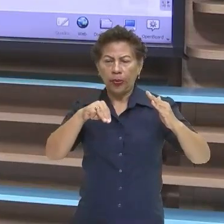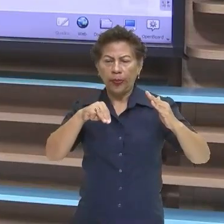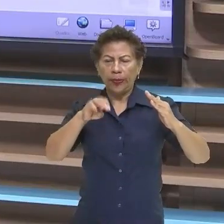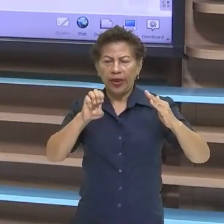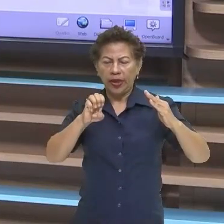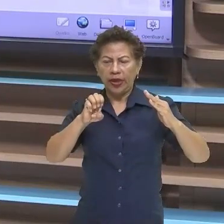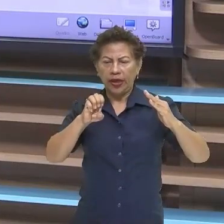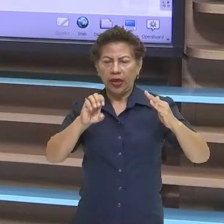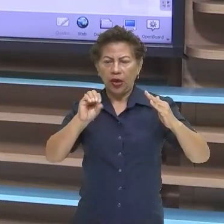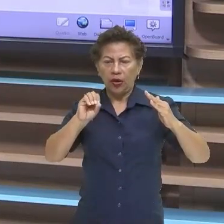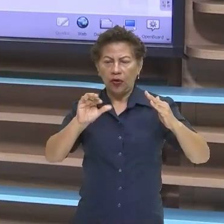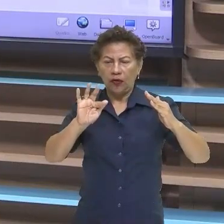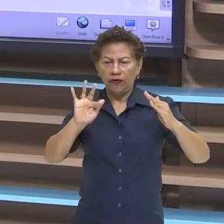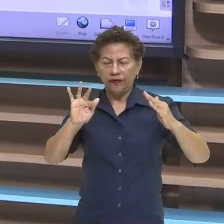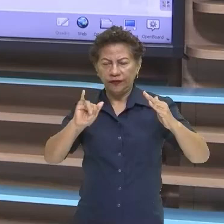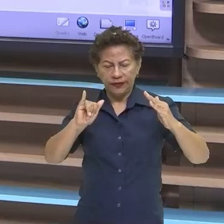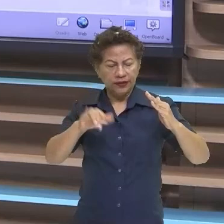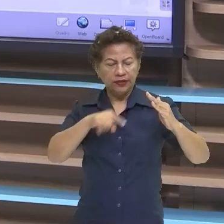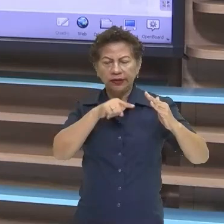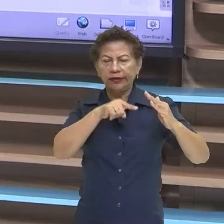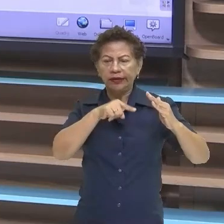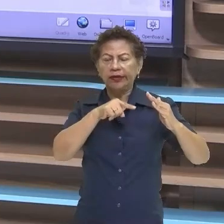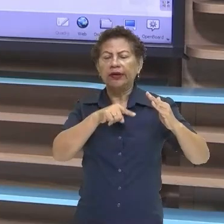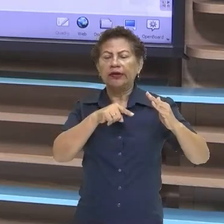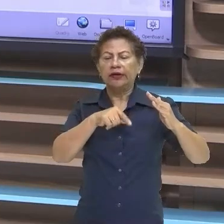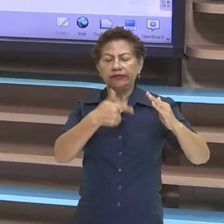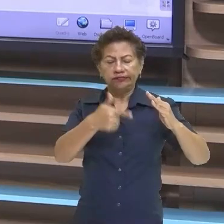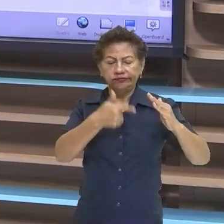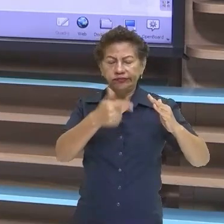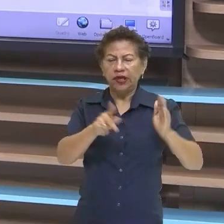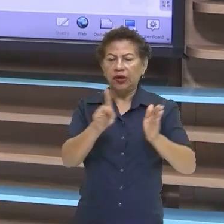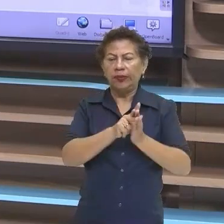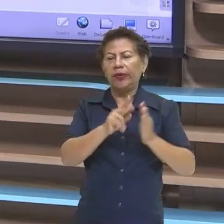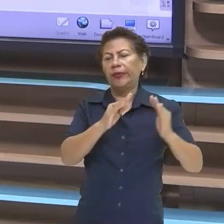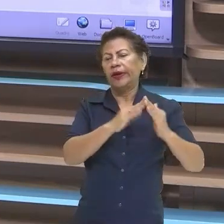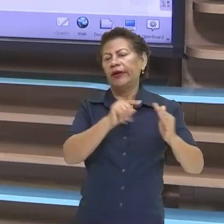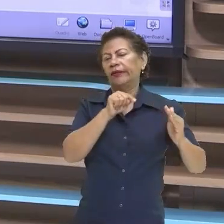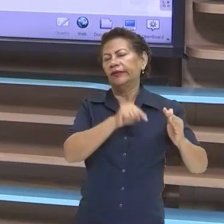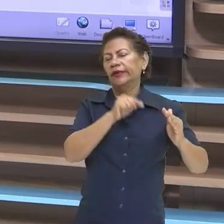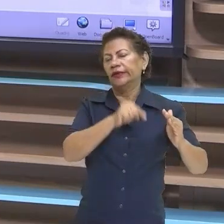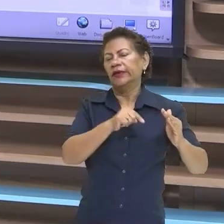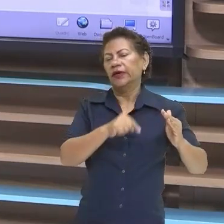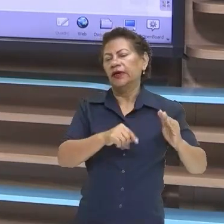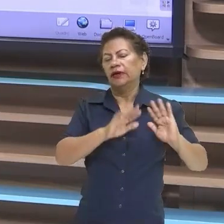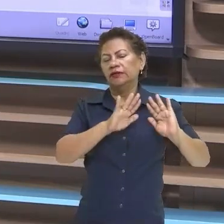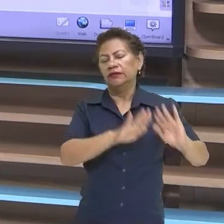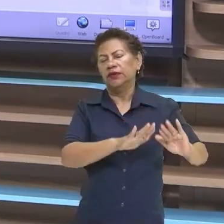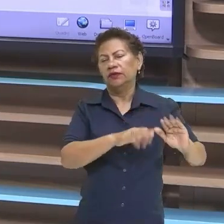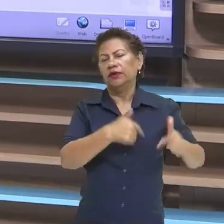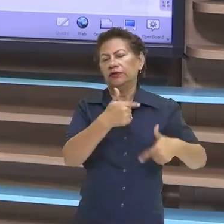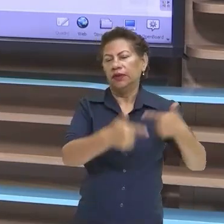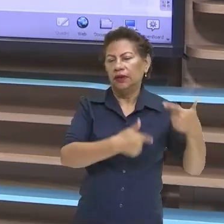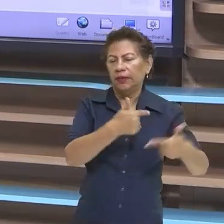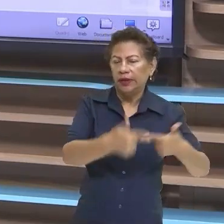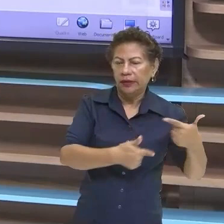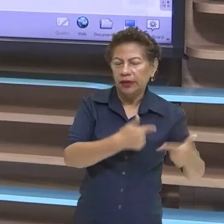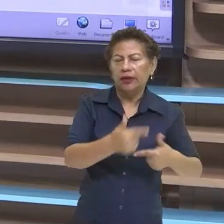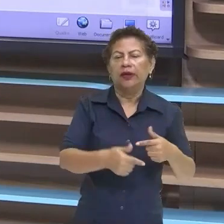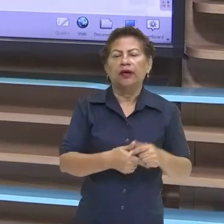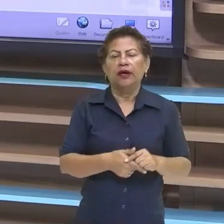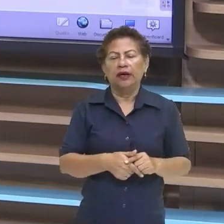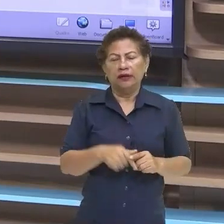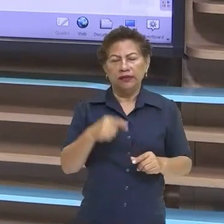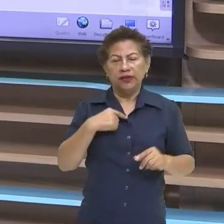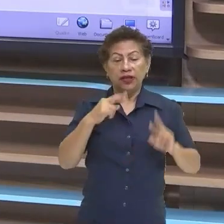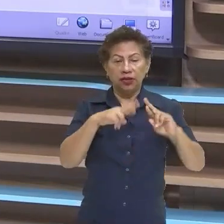também diminuindo essa distância do trabalho com a gente, né, com a nossa casa. Então, a gente ficou ali em casa, trabalhando, reunindo, fazendo